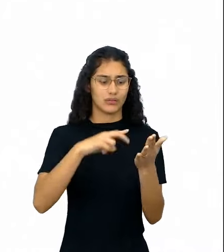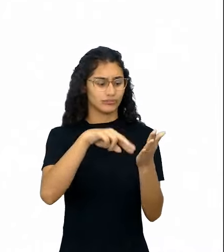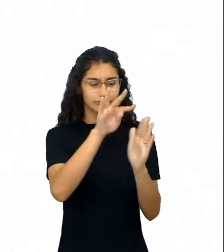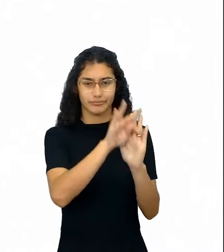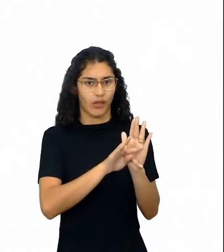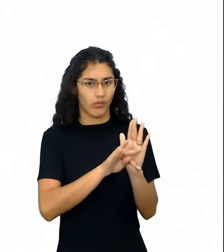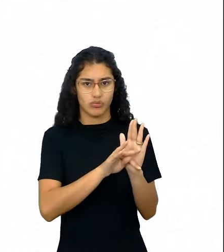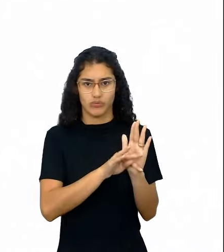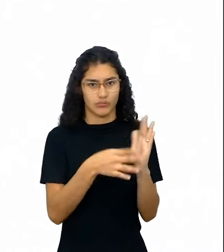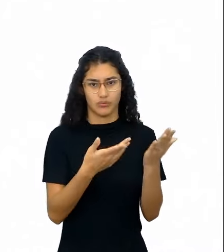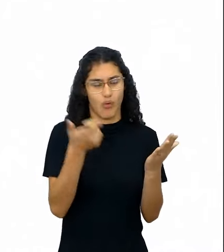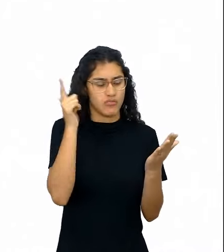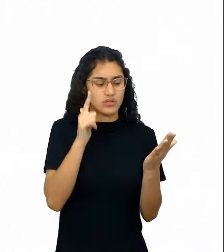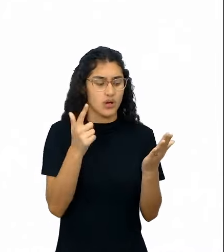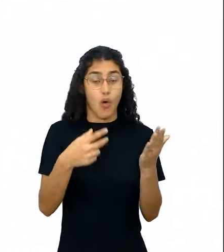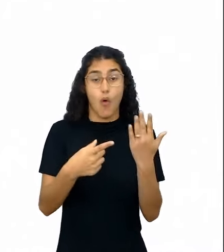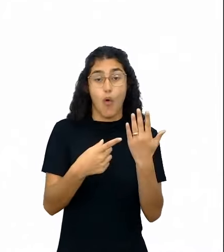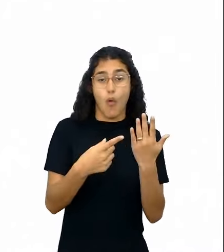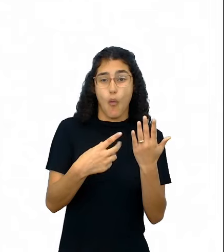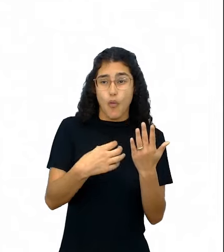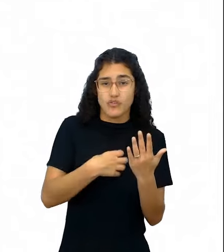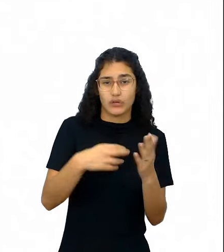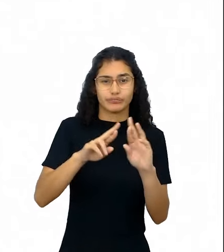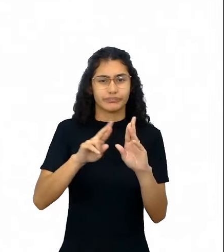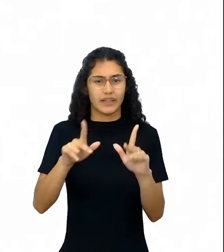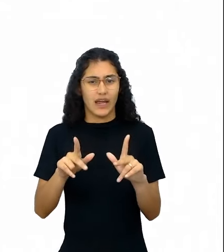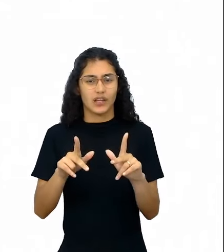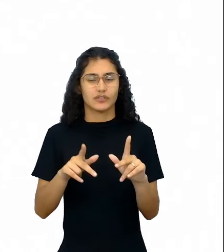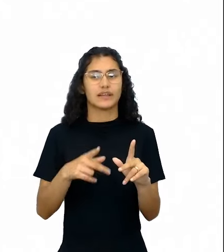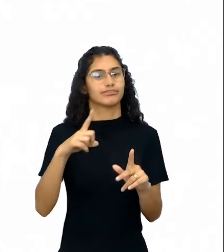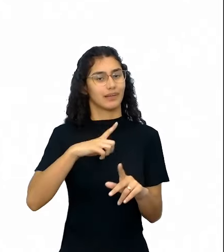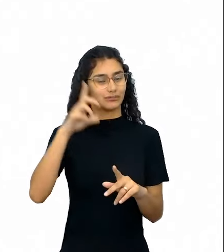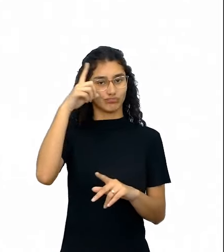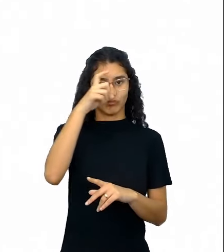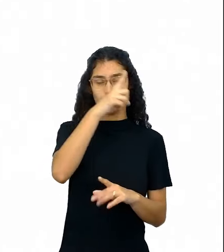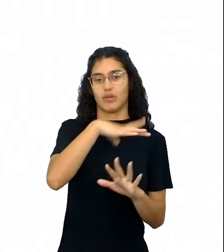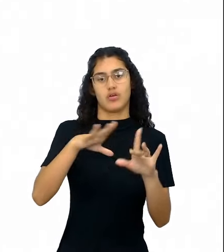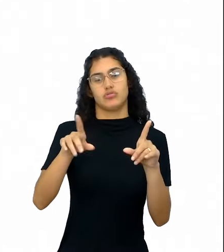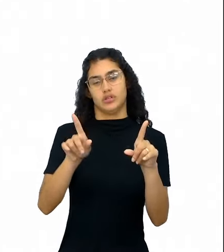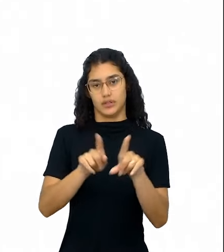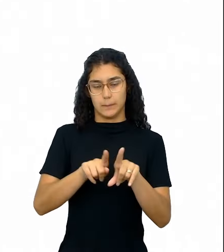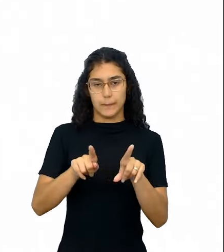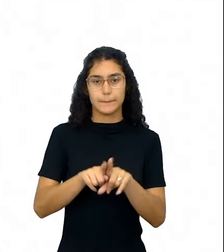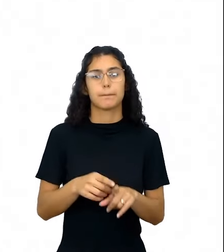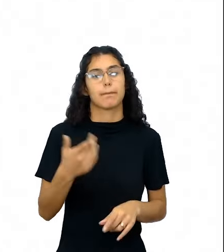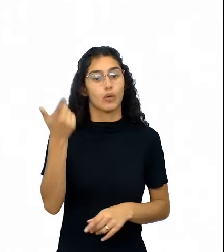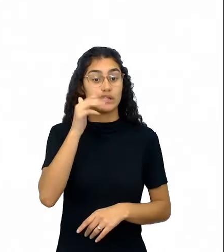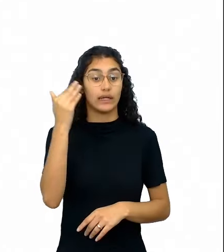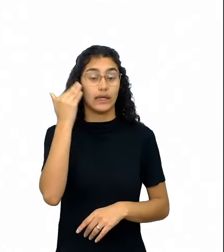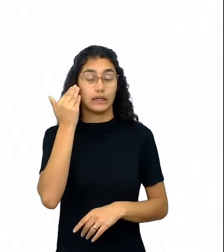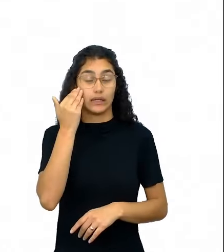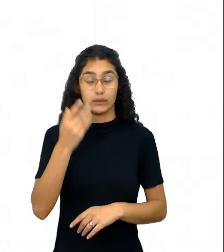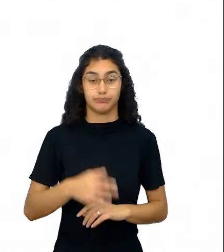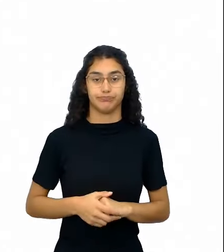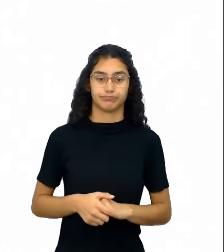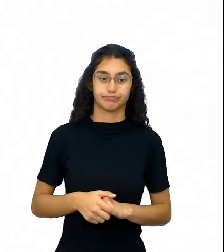texto, ou ele tem um vocabulário muito rebuscado, ele vai encontrar dificuldade em entender o que está se passando